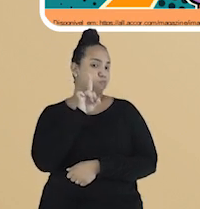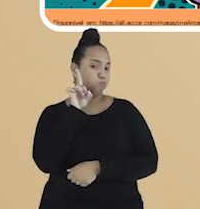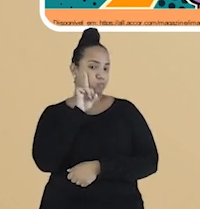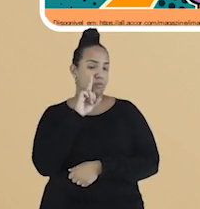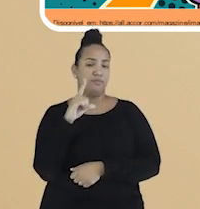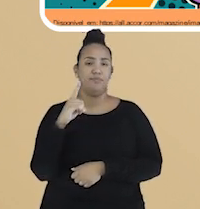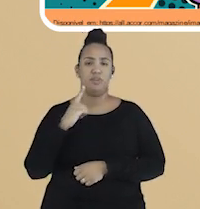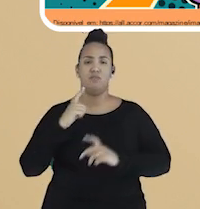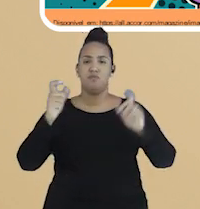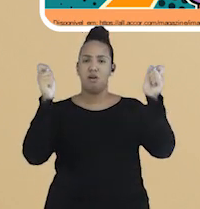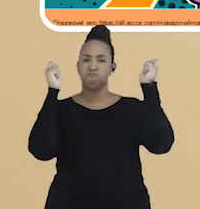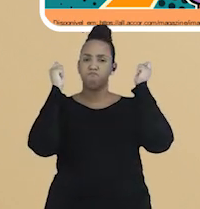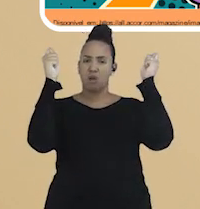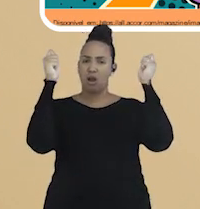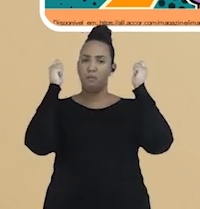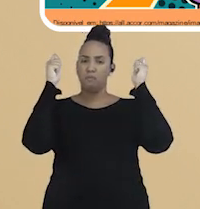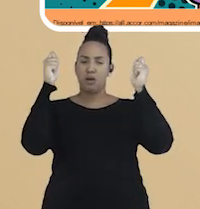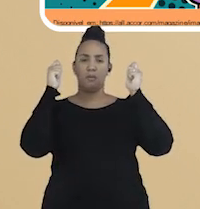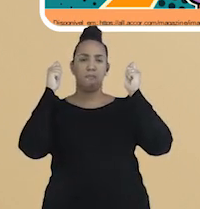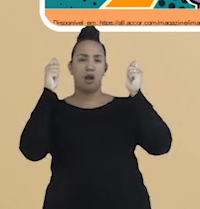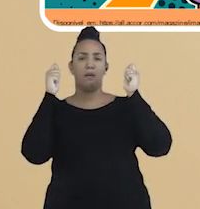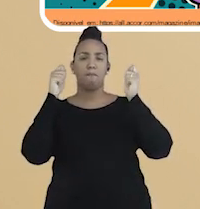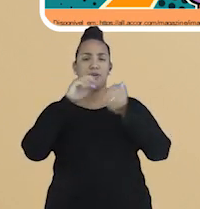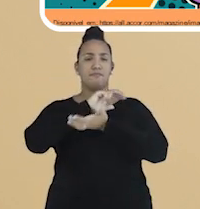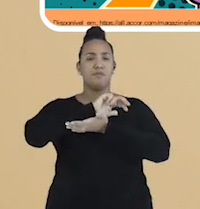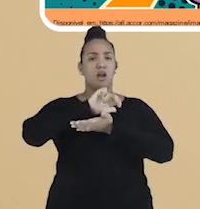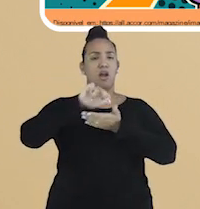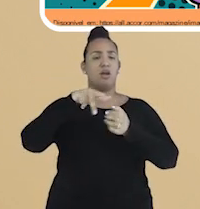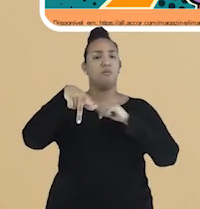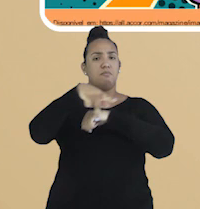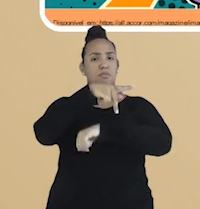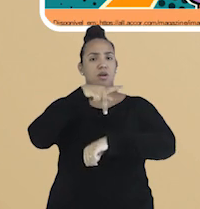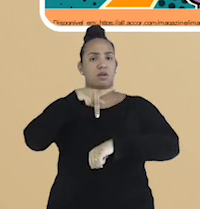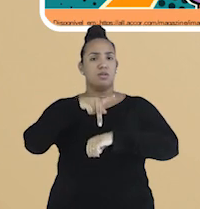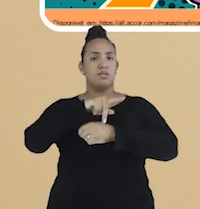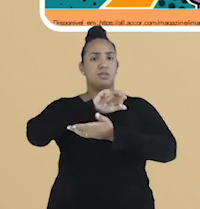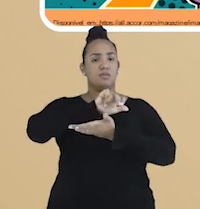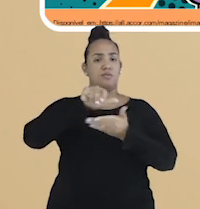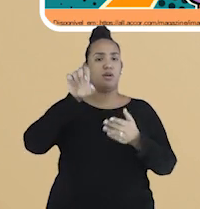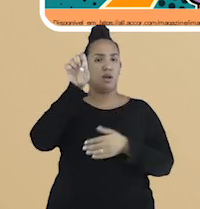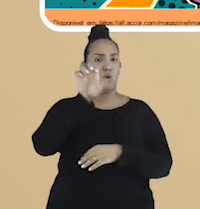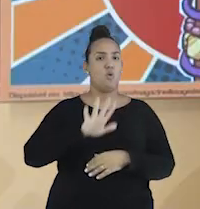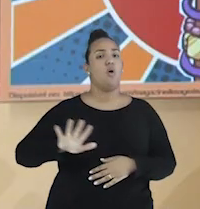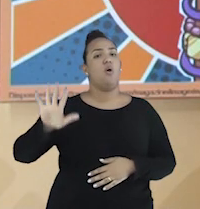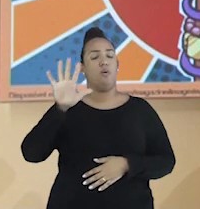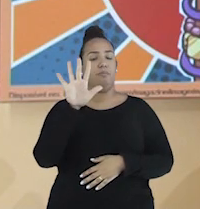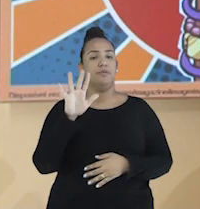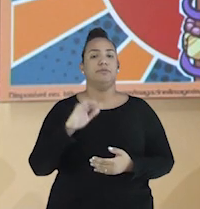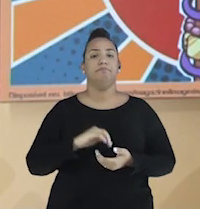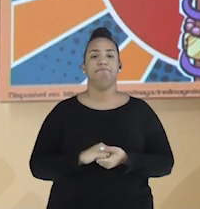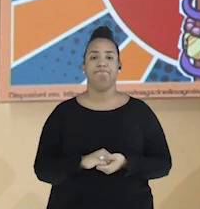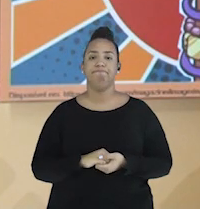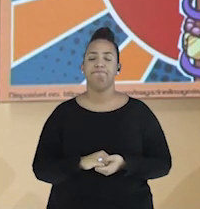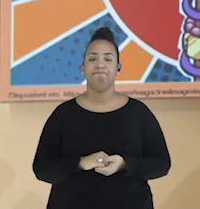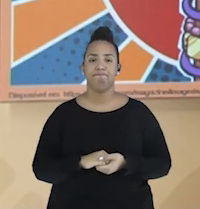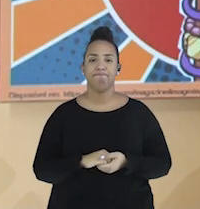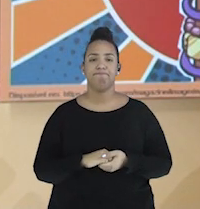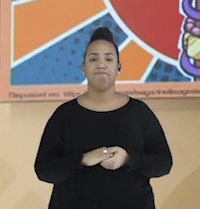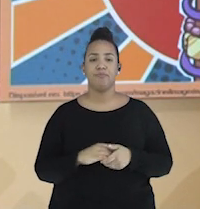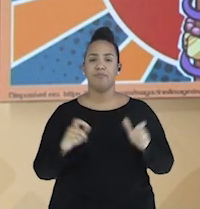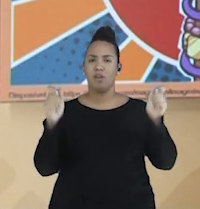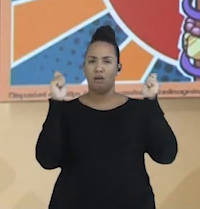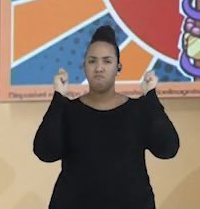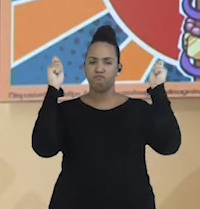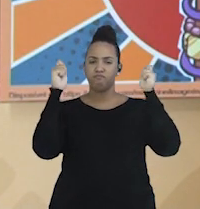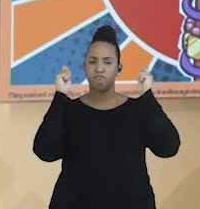de manifestações e marchas em outros países europeus nos anos seguintes. As